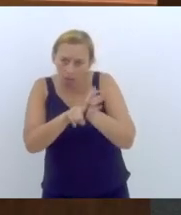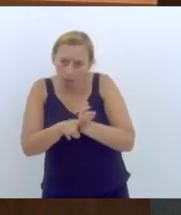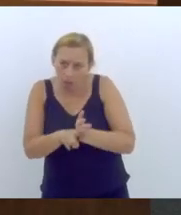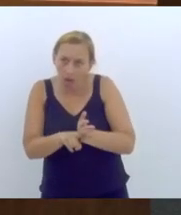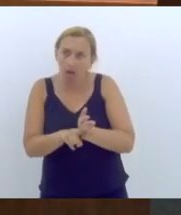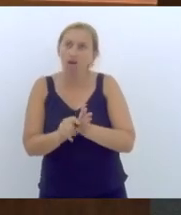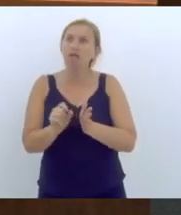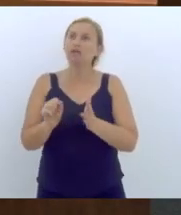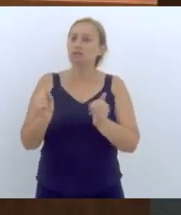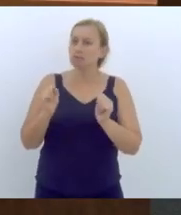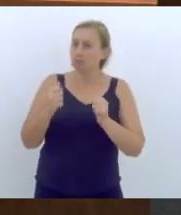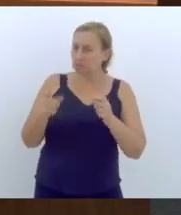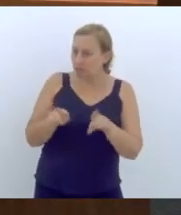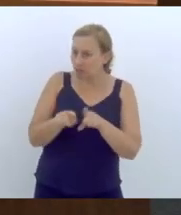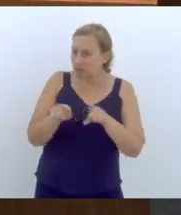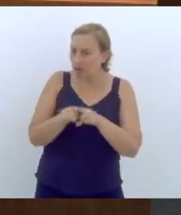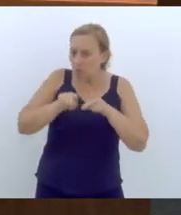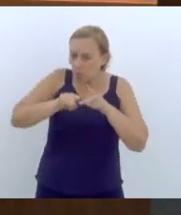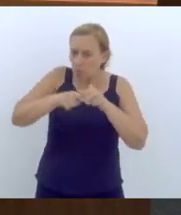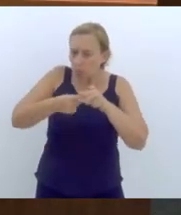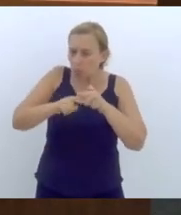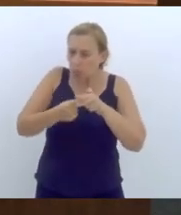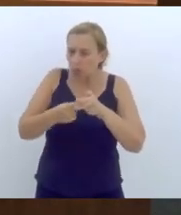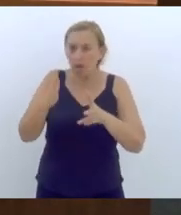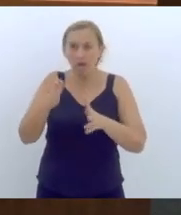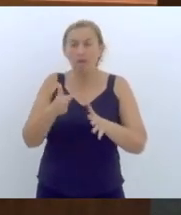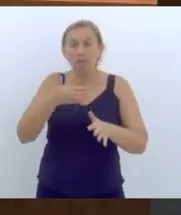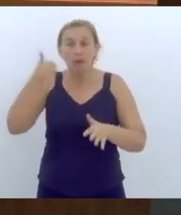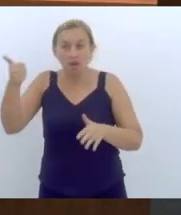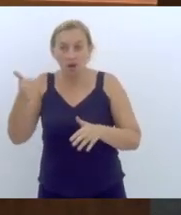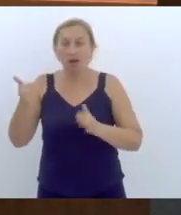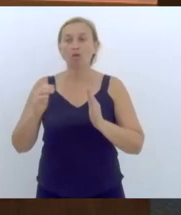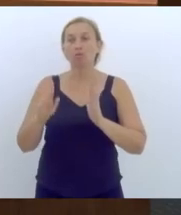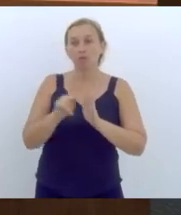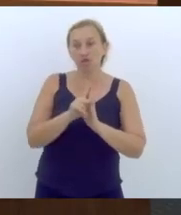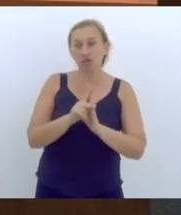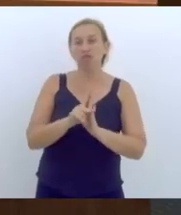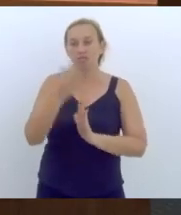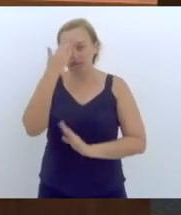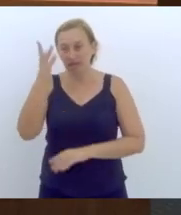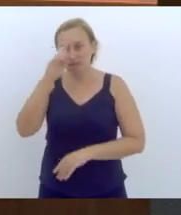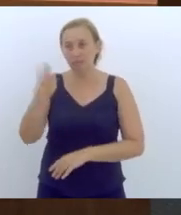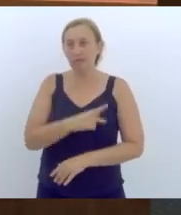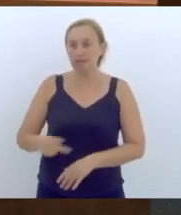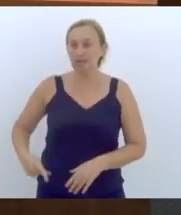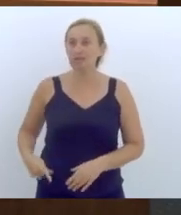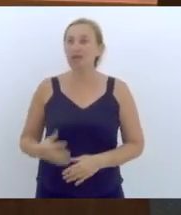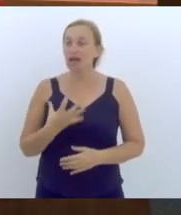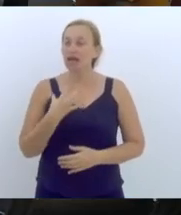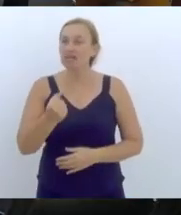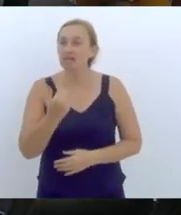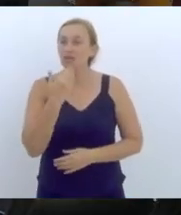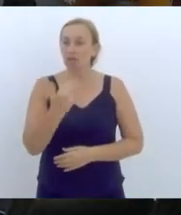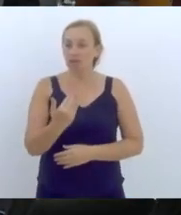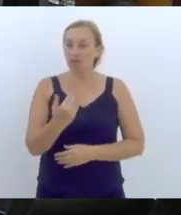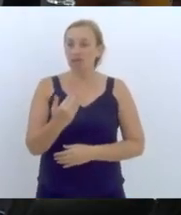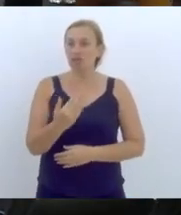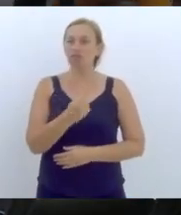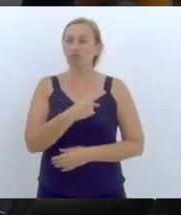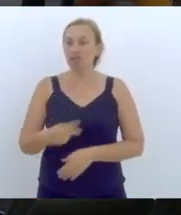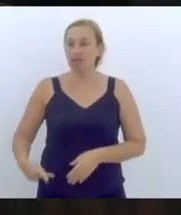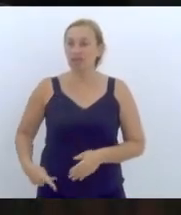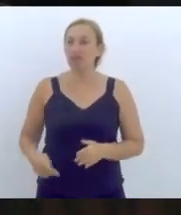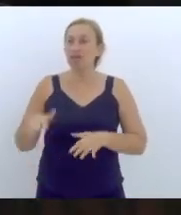até aperfeiçoar também esse projeto. Obrigada, presidenta. A presidência defere o pedido de Vossa Excelência e chama